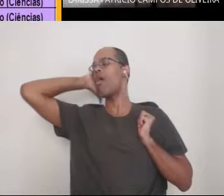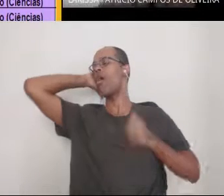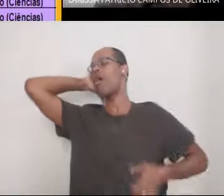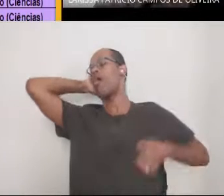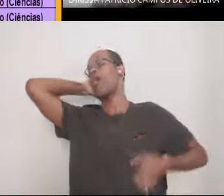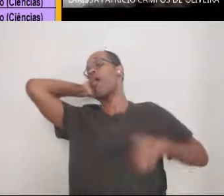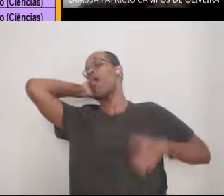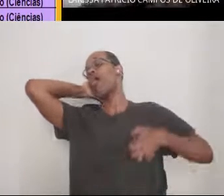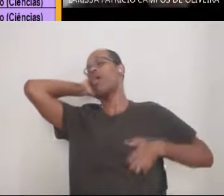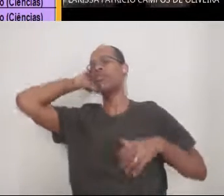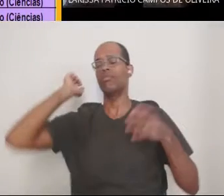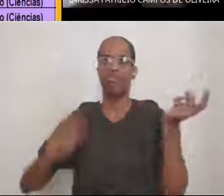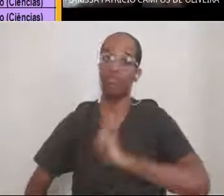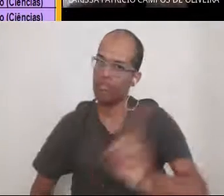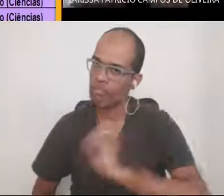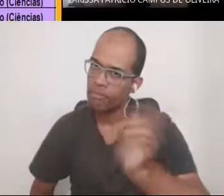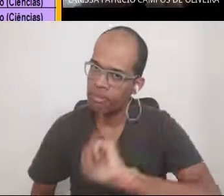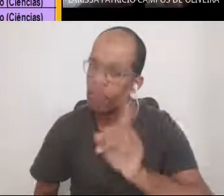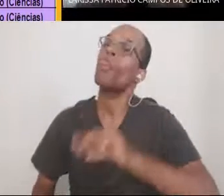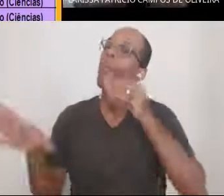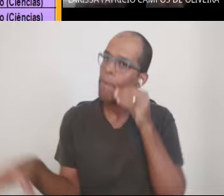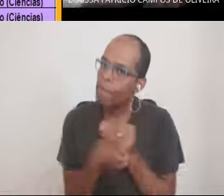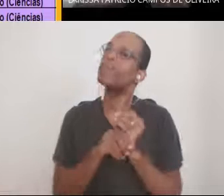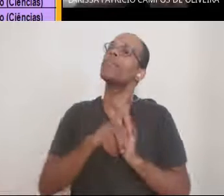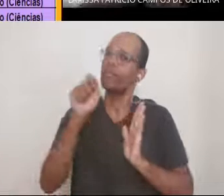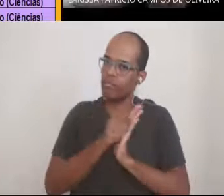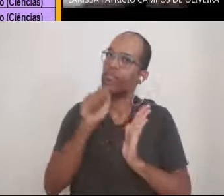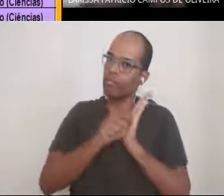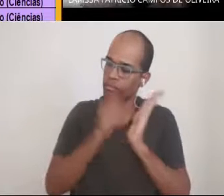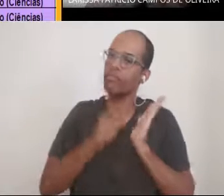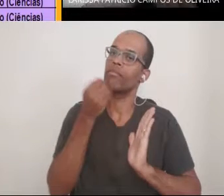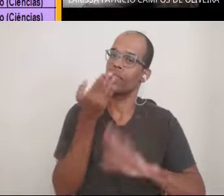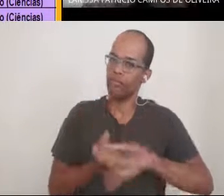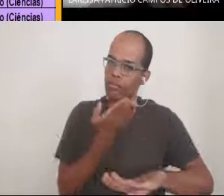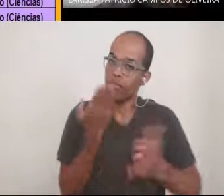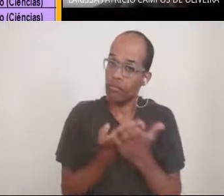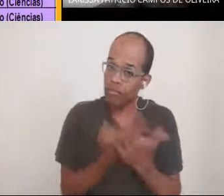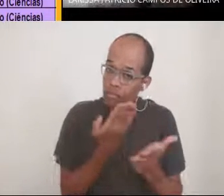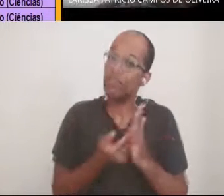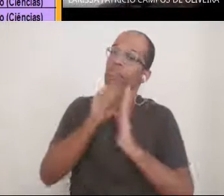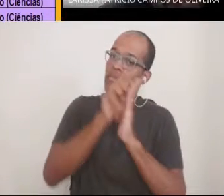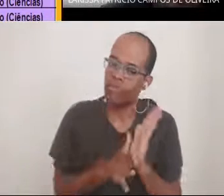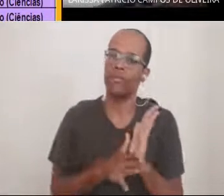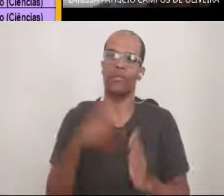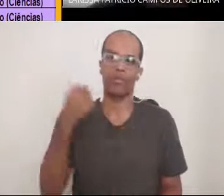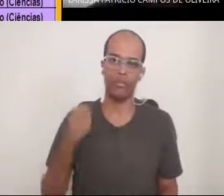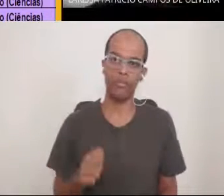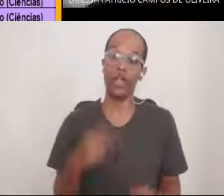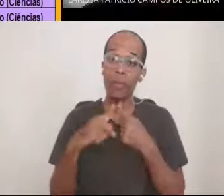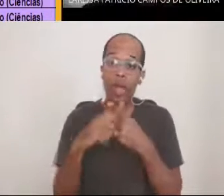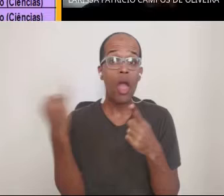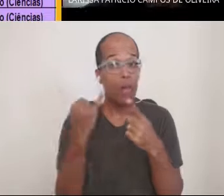as atividades, né? É a partir dessas duas coisinhas que os alunos vão ter as notas deles, vão passar de ano e